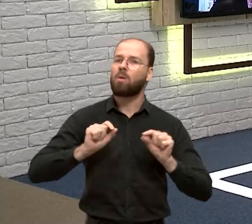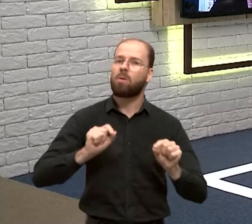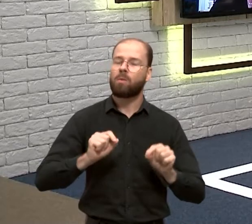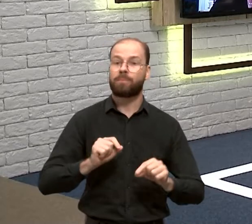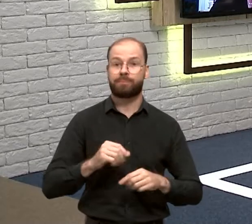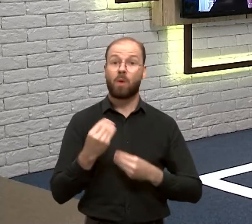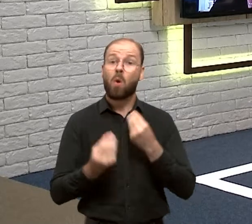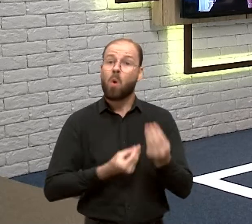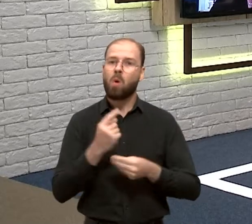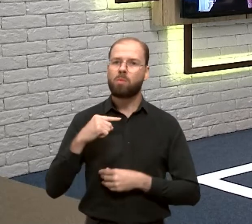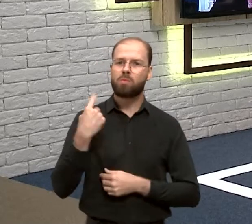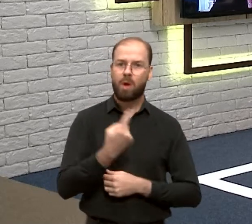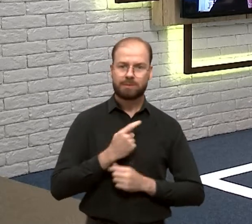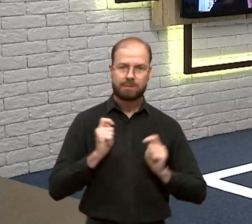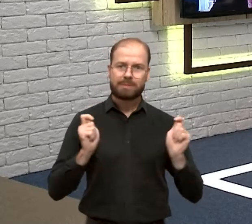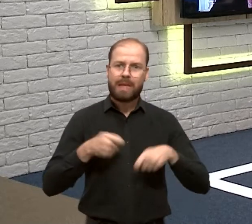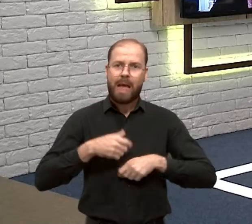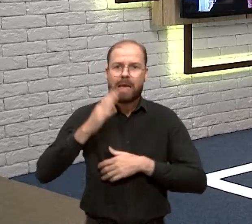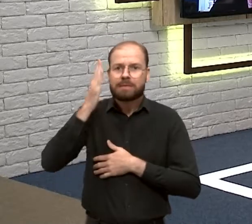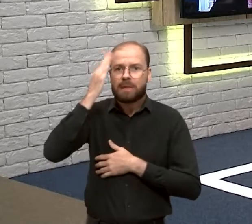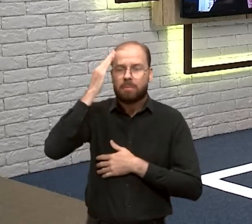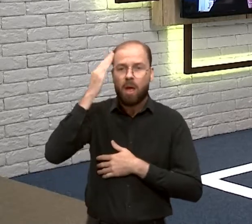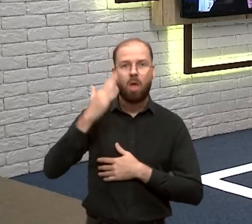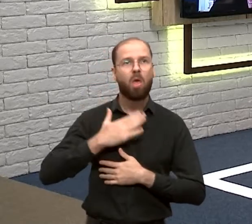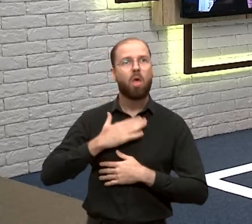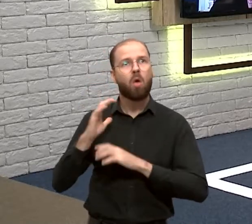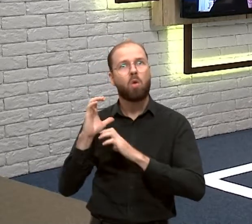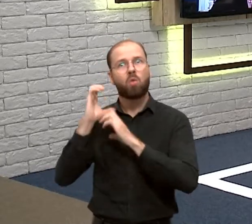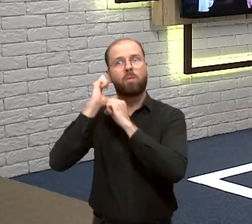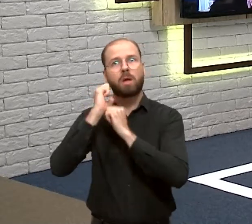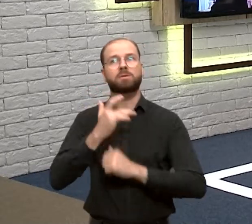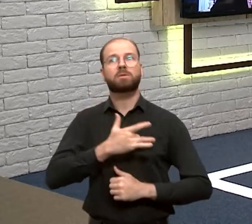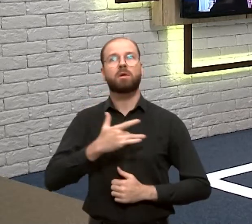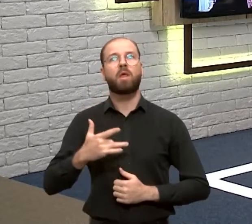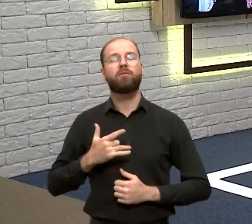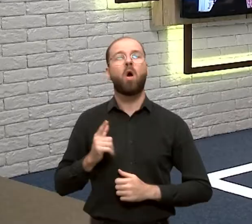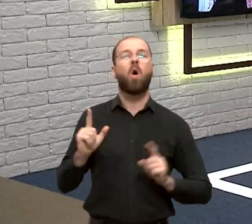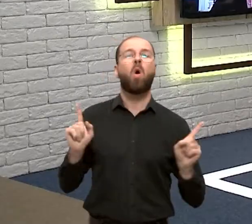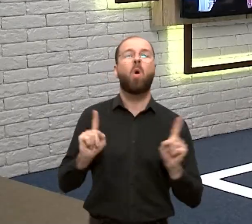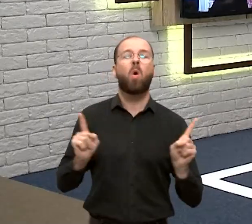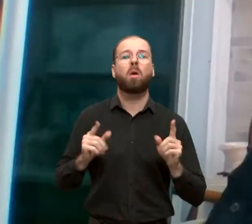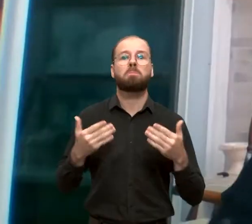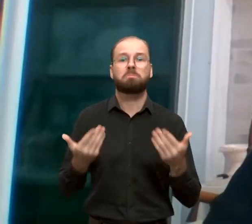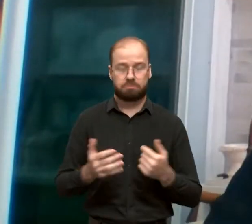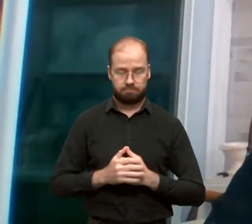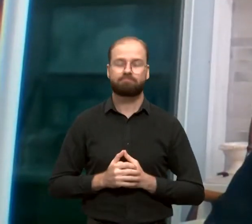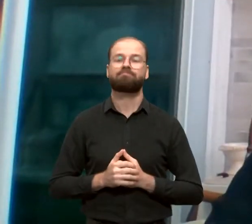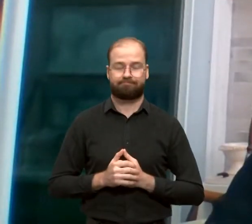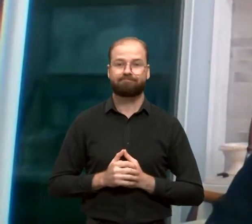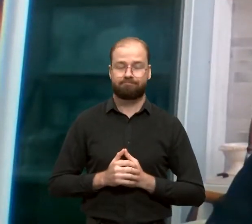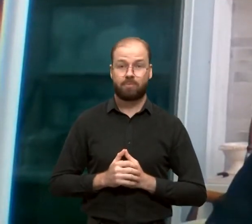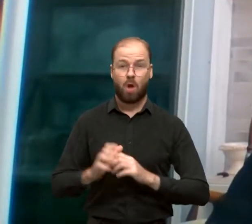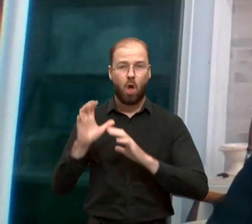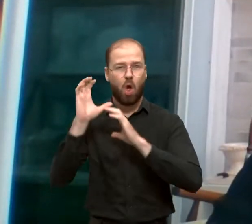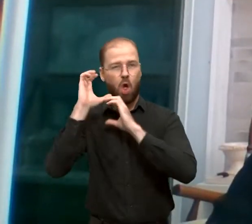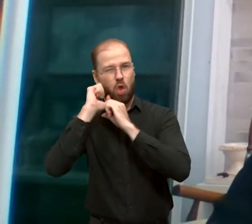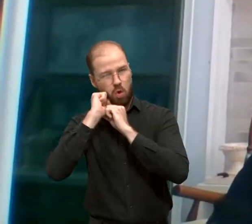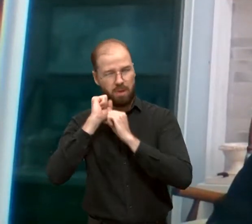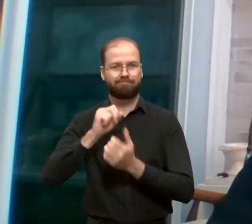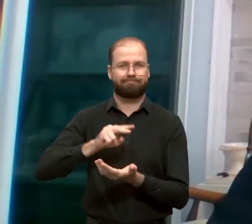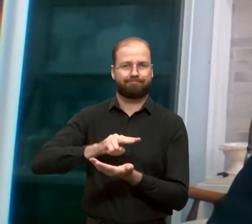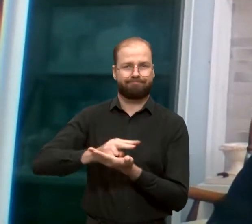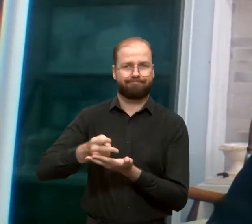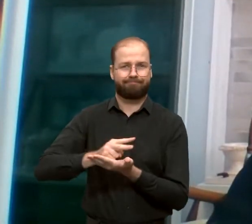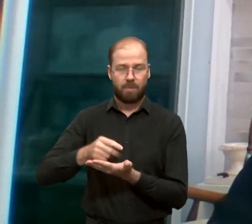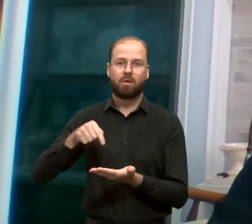que o nosso sono é saudável ou não? Então, Camila, a má qualidade do sono, ela está presente em vários